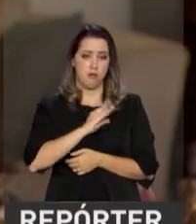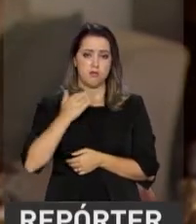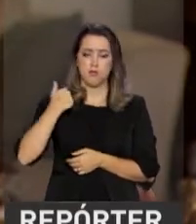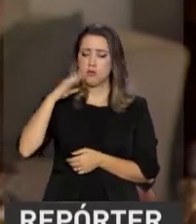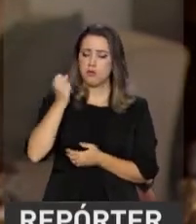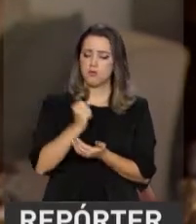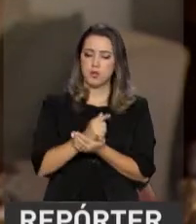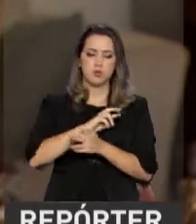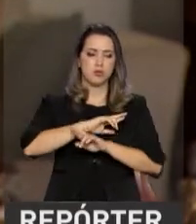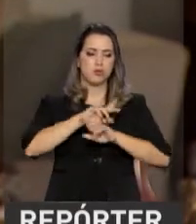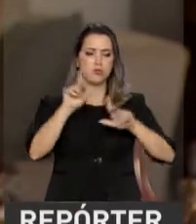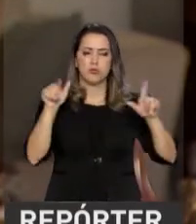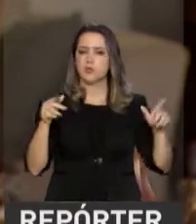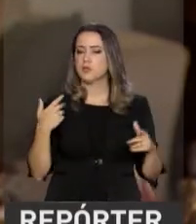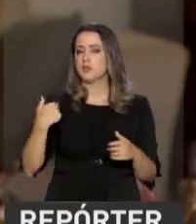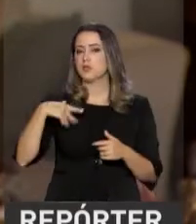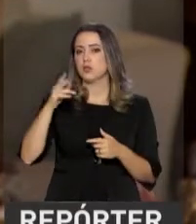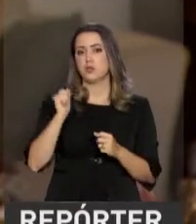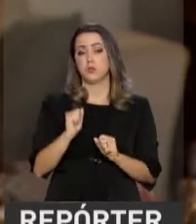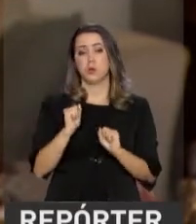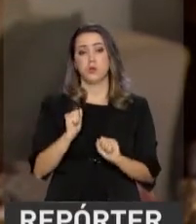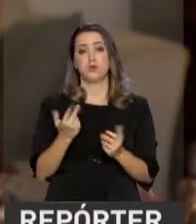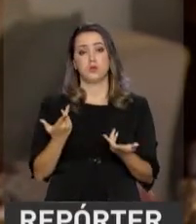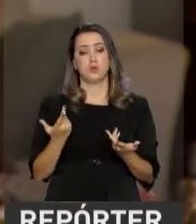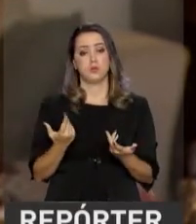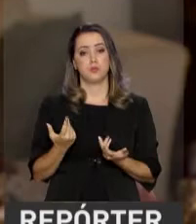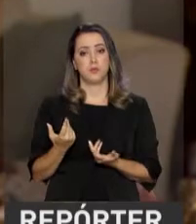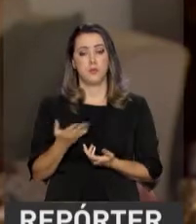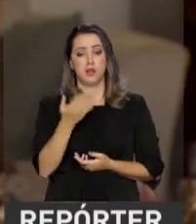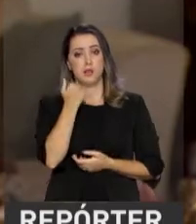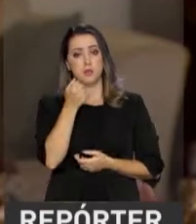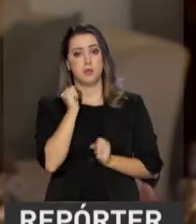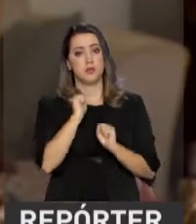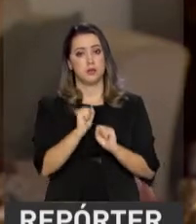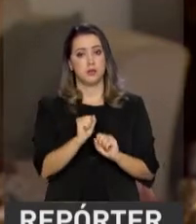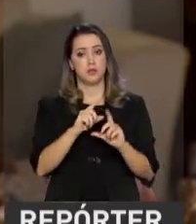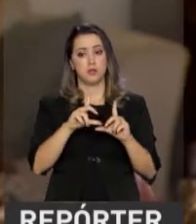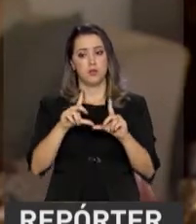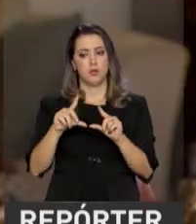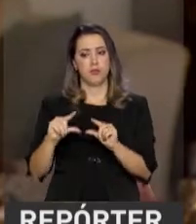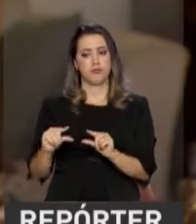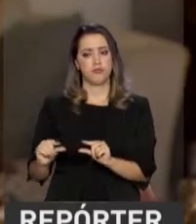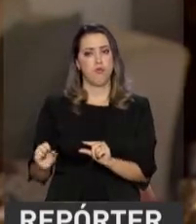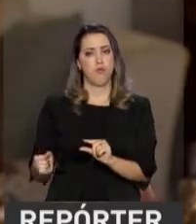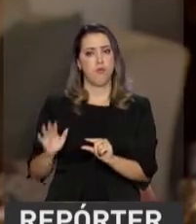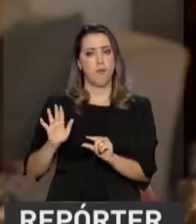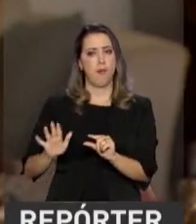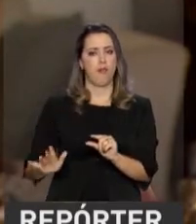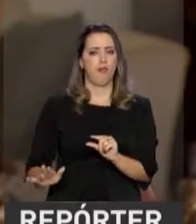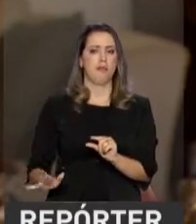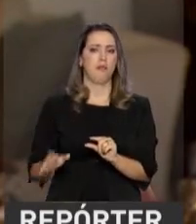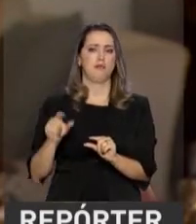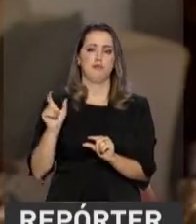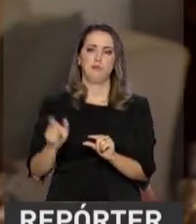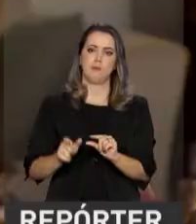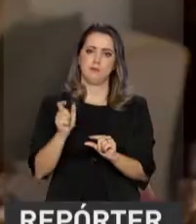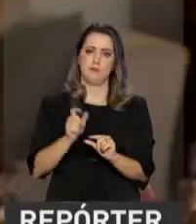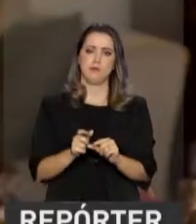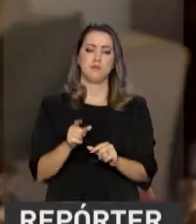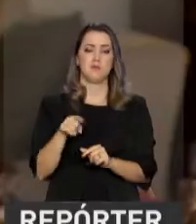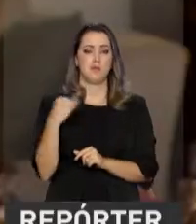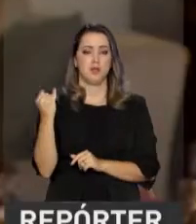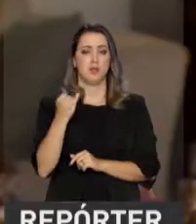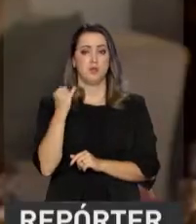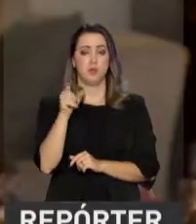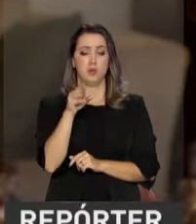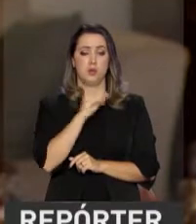outras coisas. O salário está cabendo, quer dizer, a alimentação caiu. Ela pesa muito no salário dessas pessoas. De